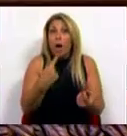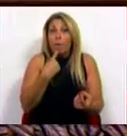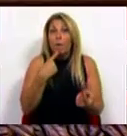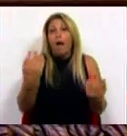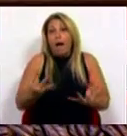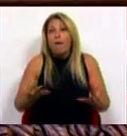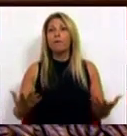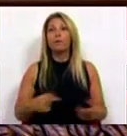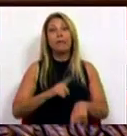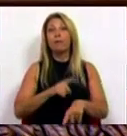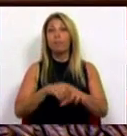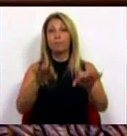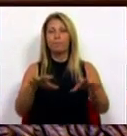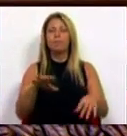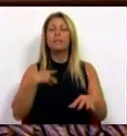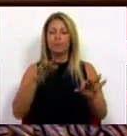deputados,